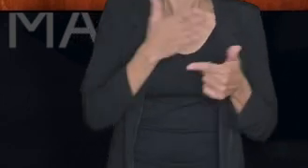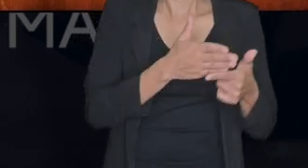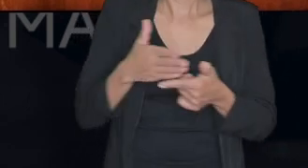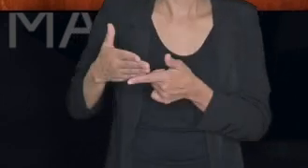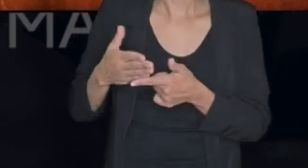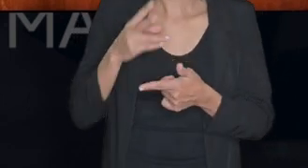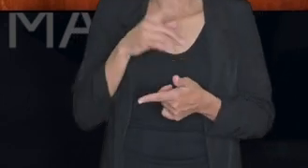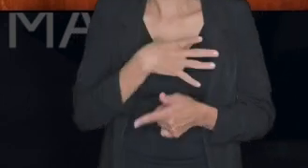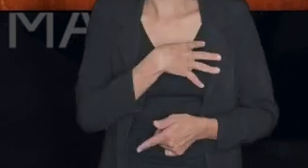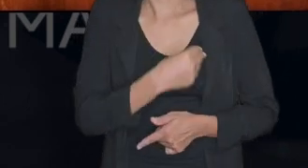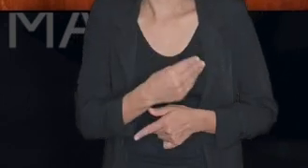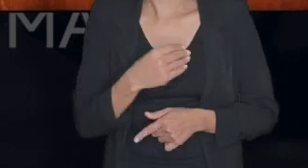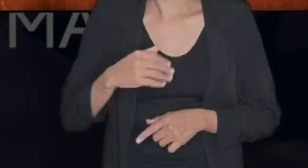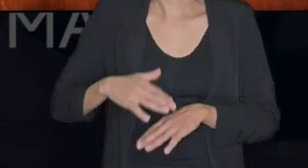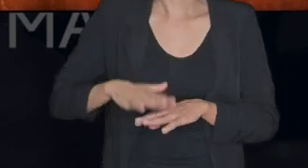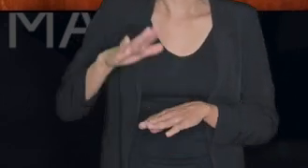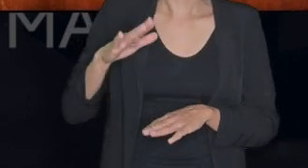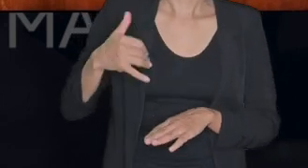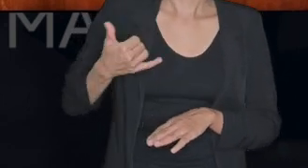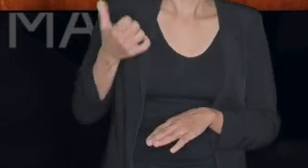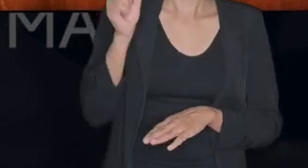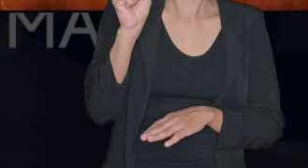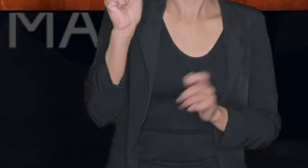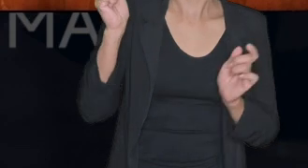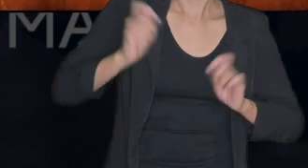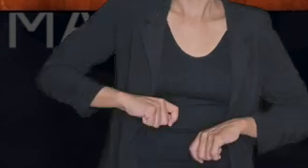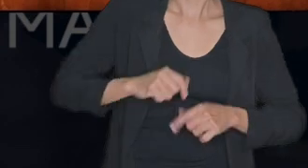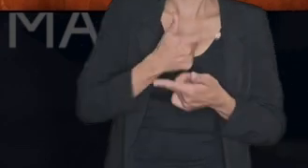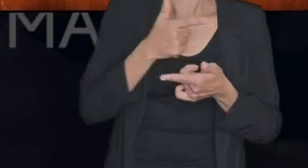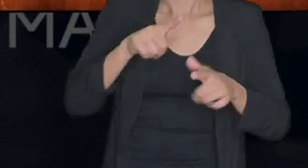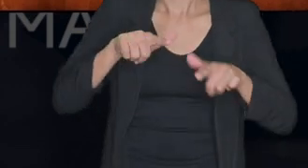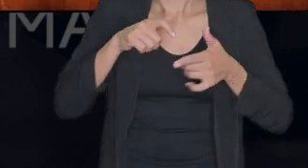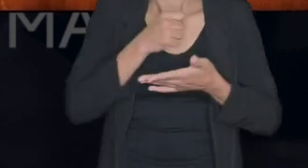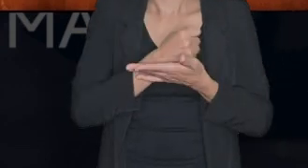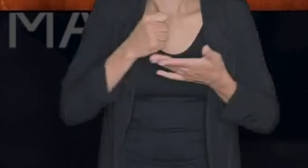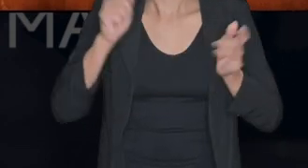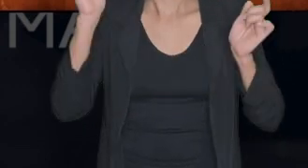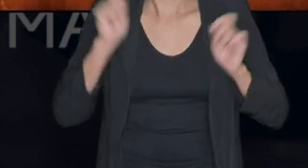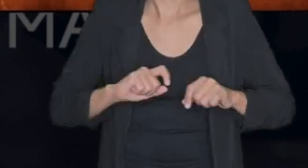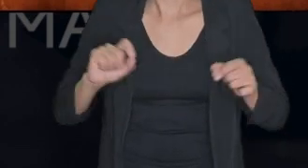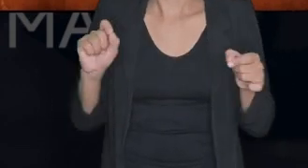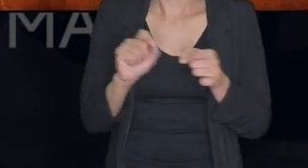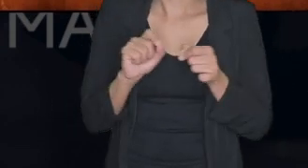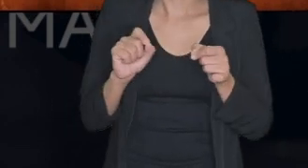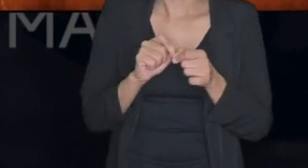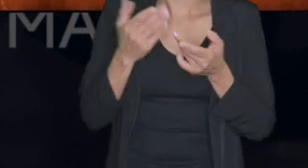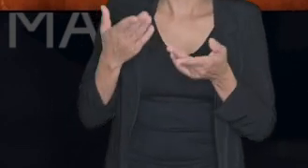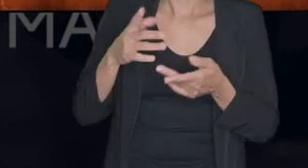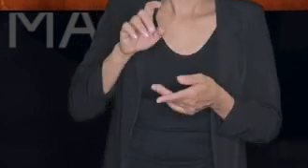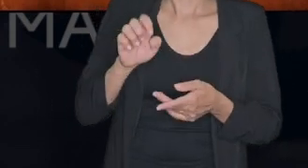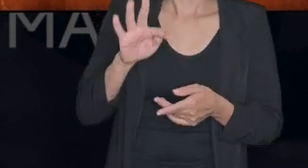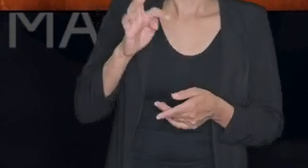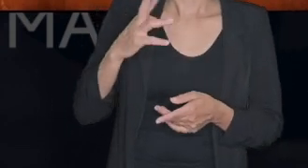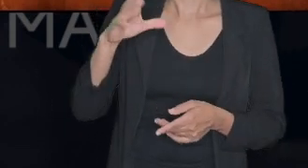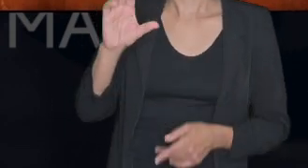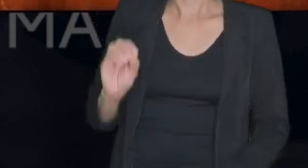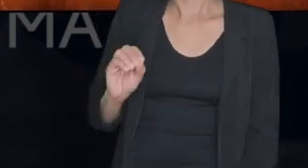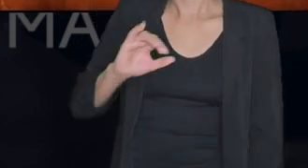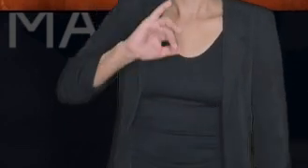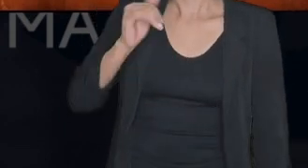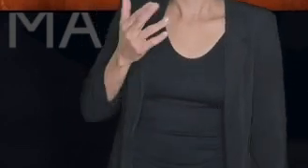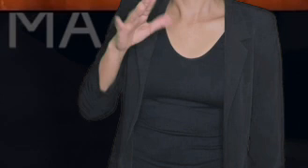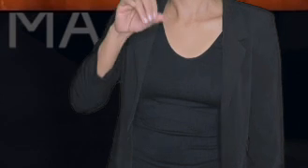capazes e que não haja testamento, isso pode ser feito extrajudicialmente. Vamos dar real, esse negócio de não ter